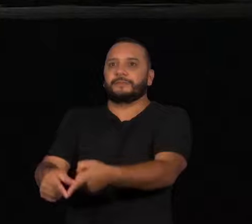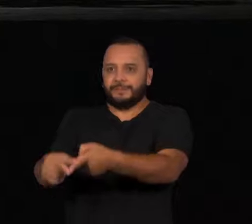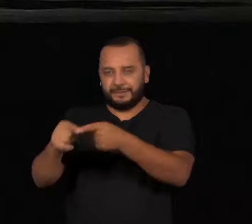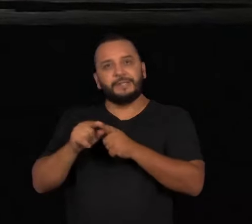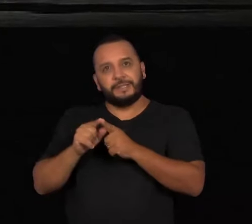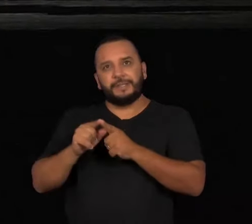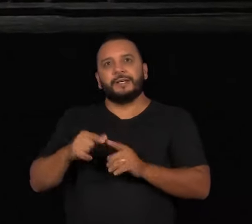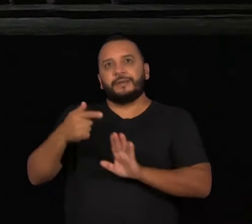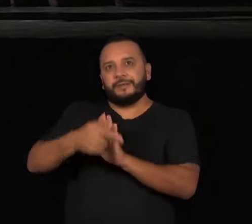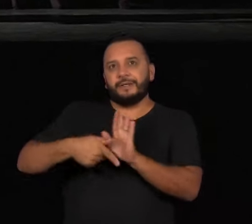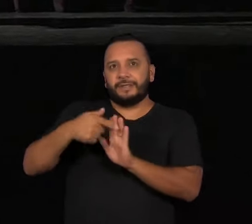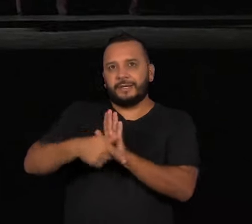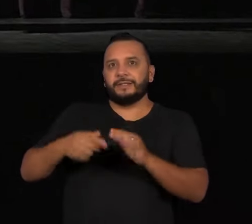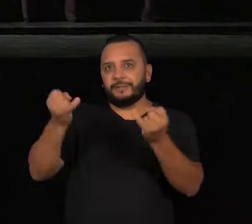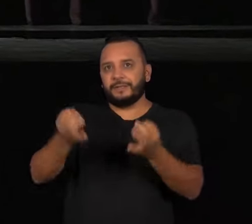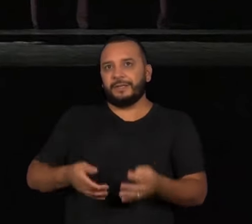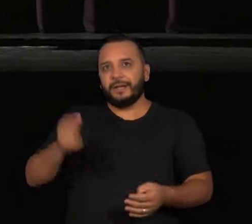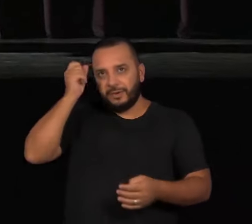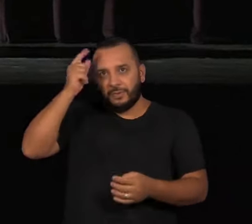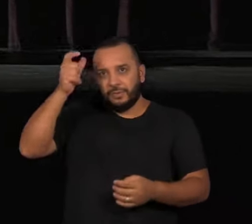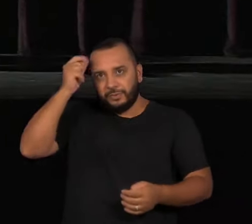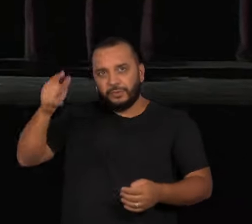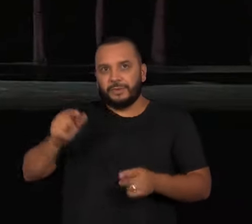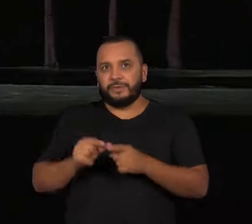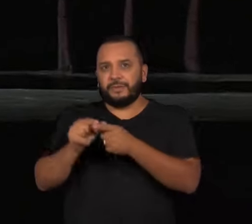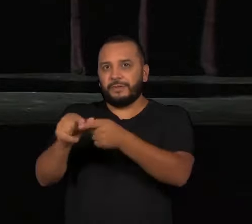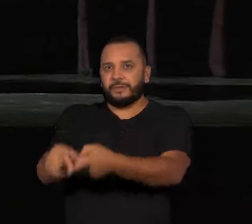Guaianazes. Falaremos sobre a cultura da periferia,